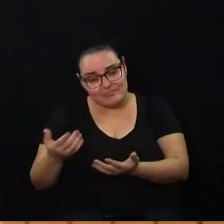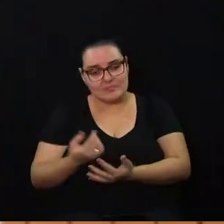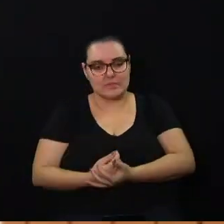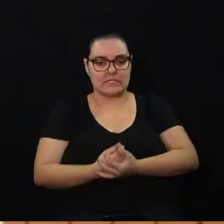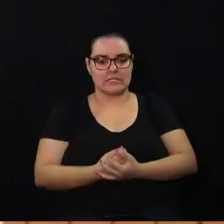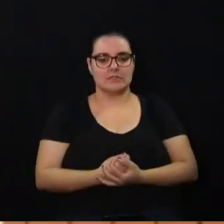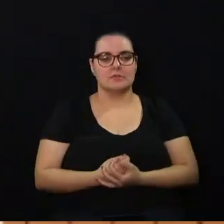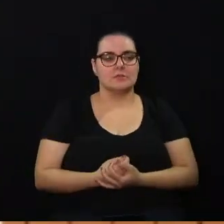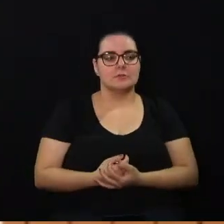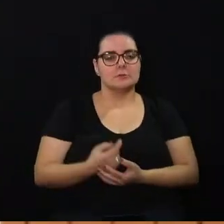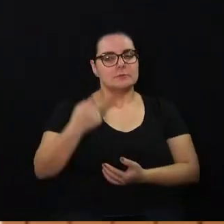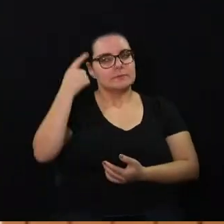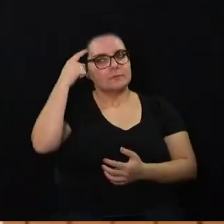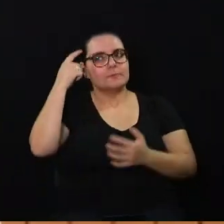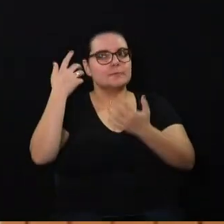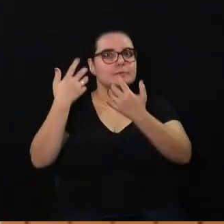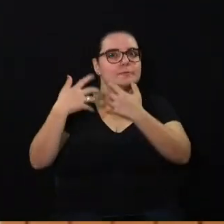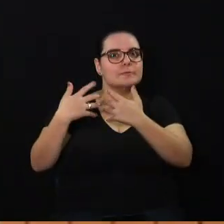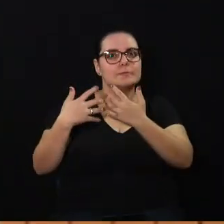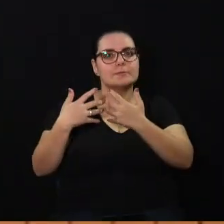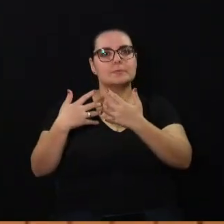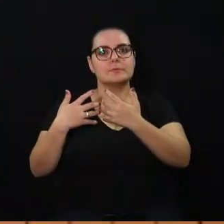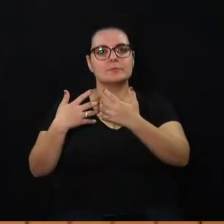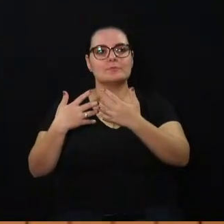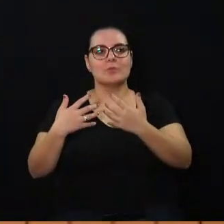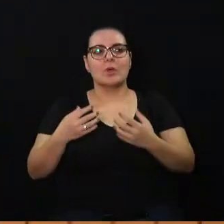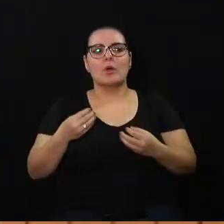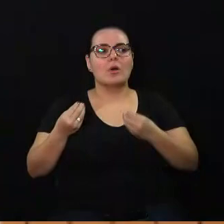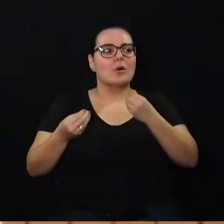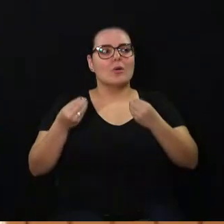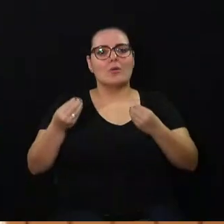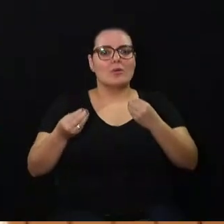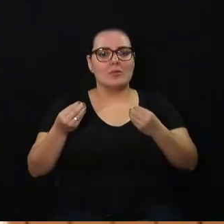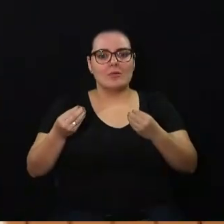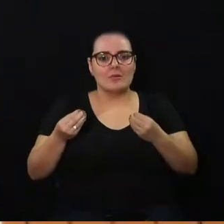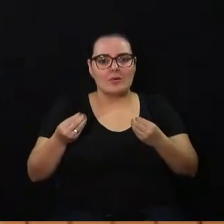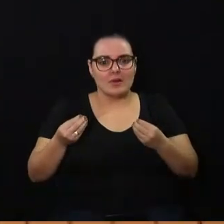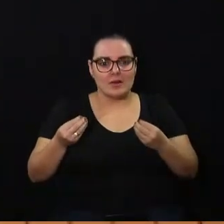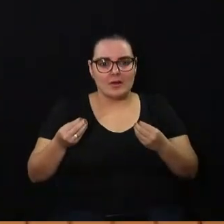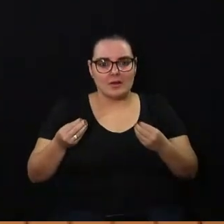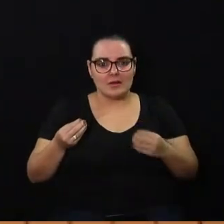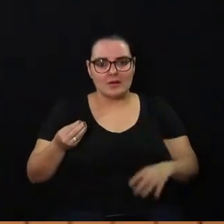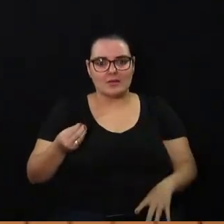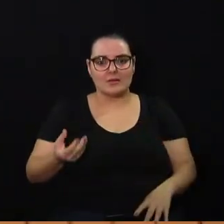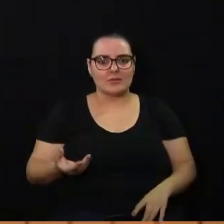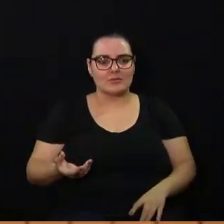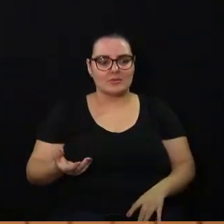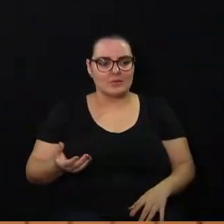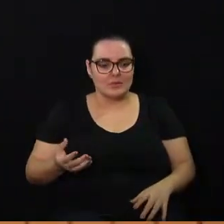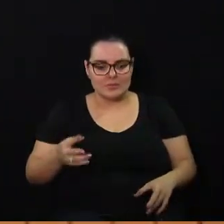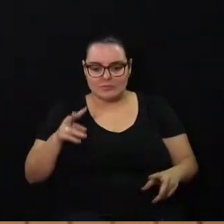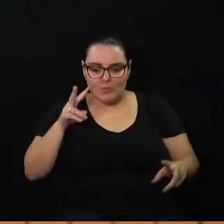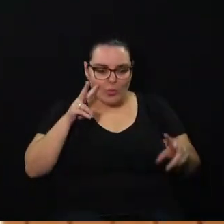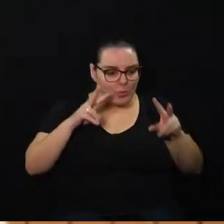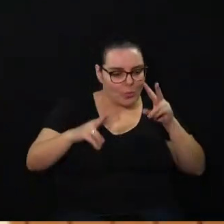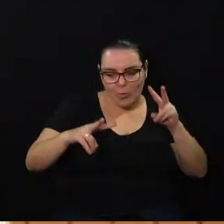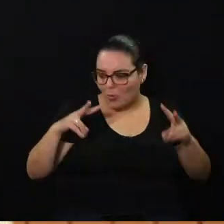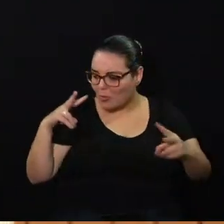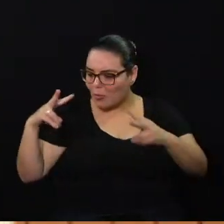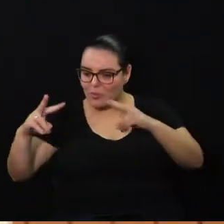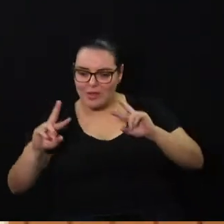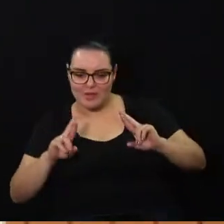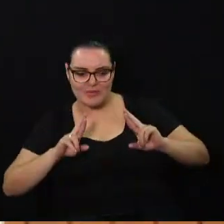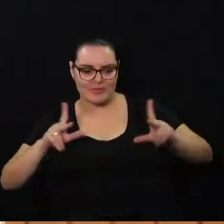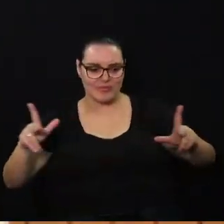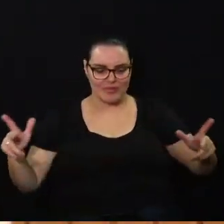remete um pouco aqui estereótipo do autismo todos nós estamos olhando né então o estereótipo é